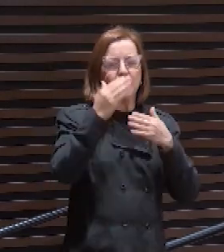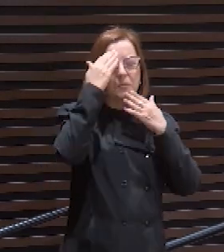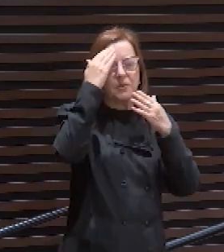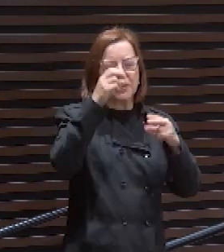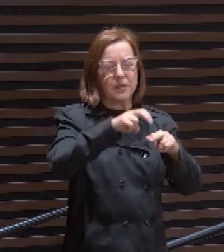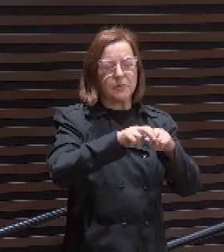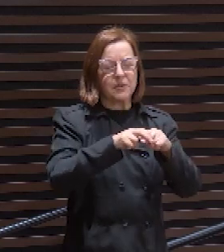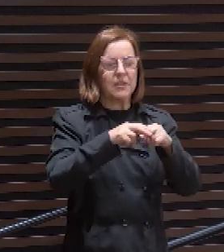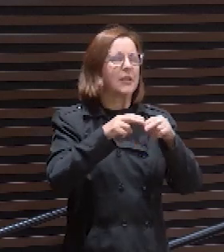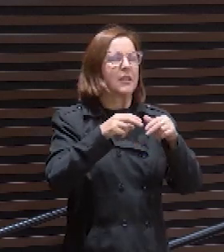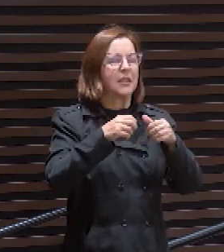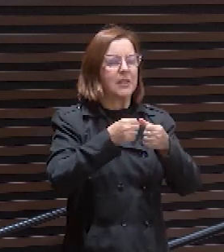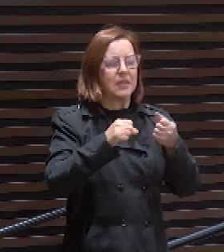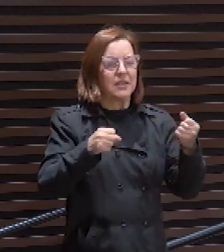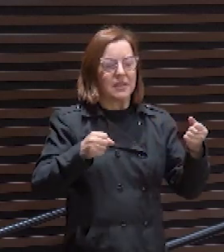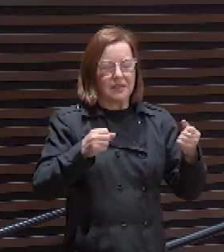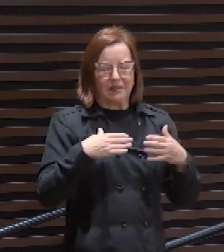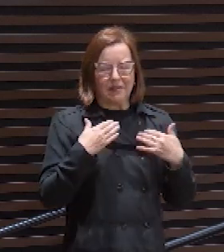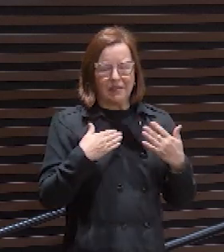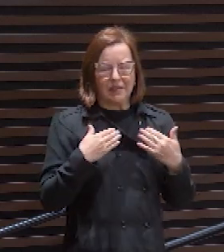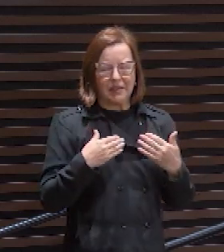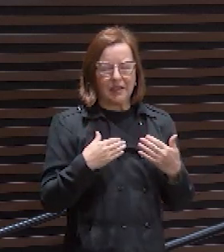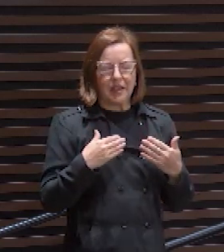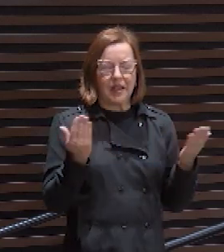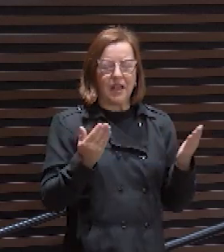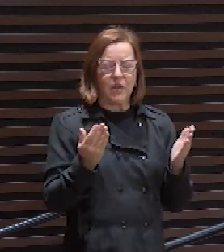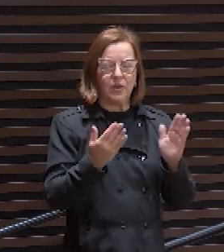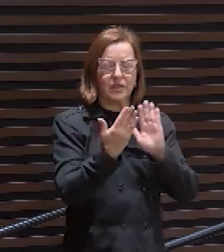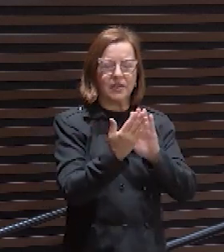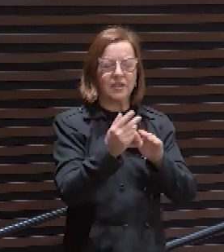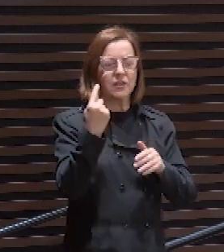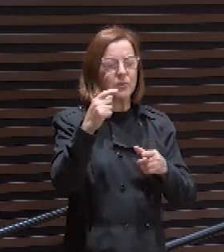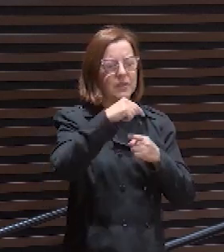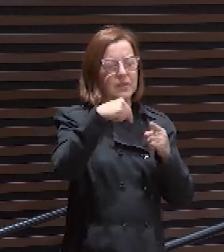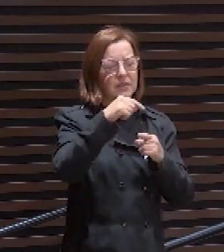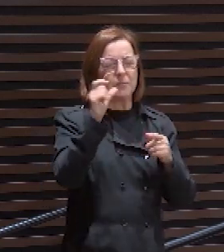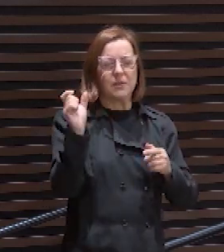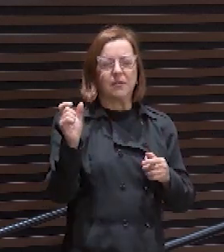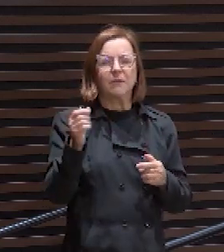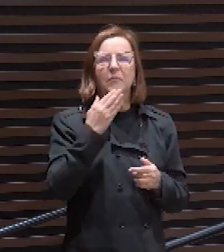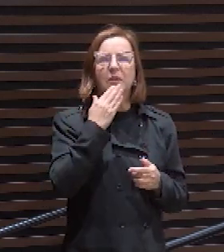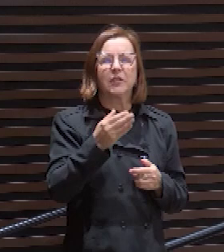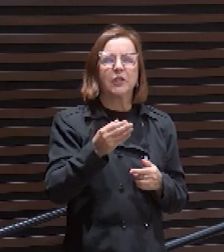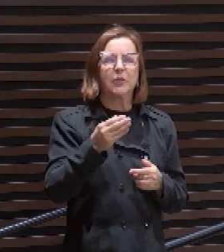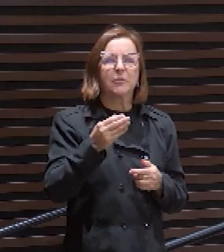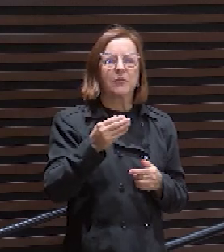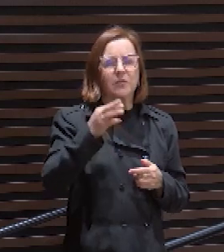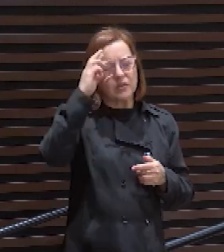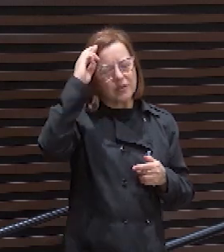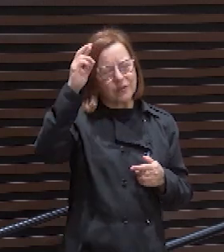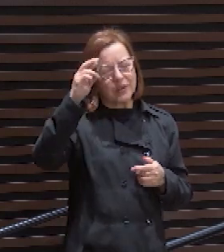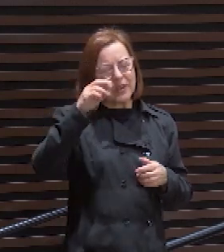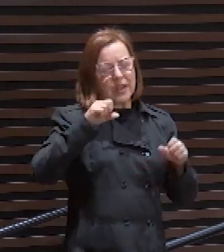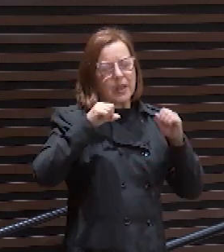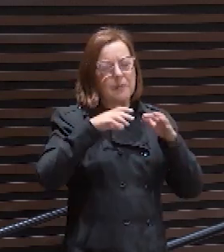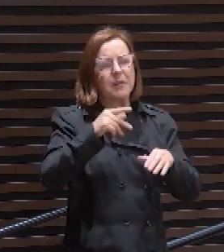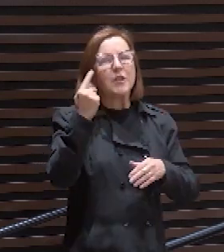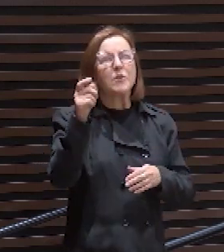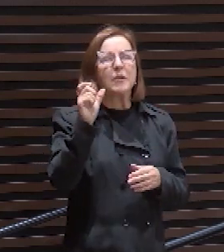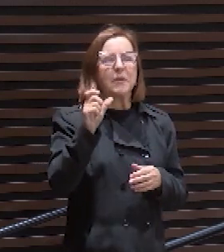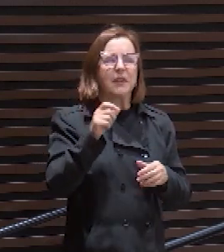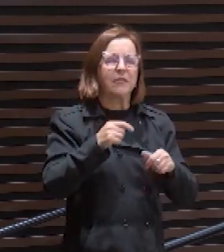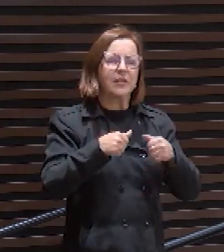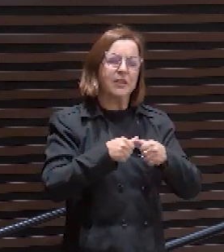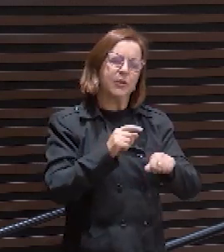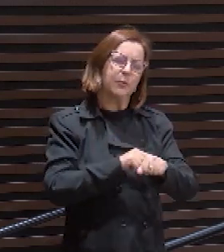E Pai, estamos agora diante da Tua santa palavra e pedimos para que o Senhor abençoe a Tua palavra neste momento. O Senhor